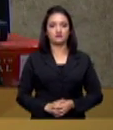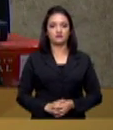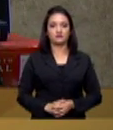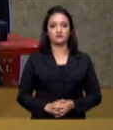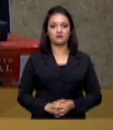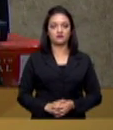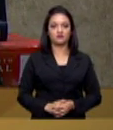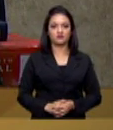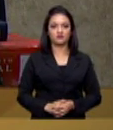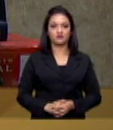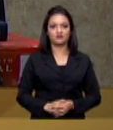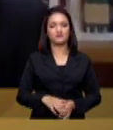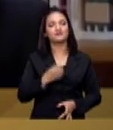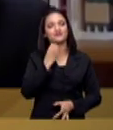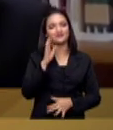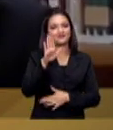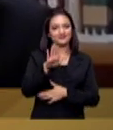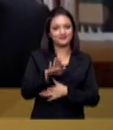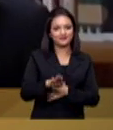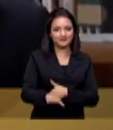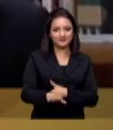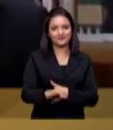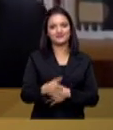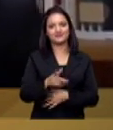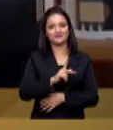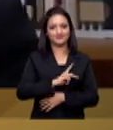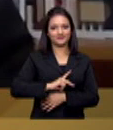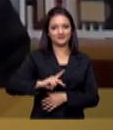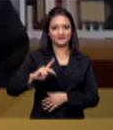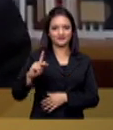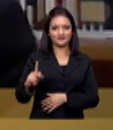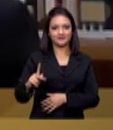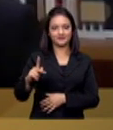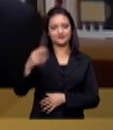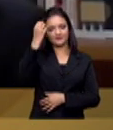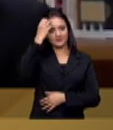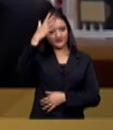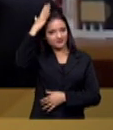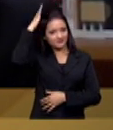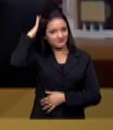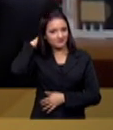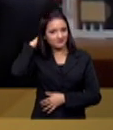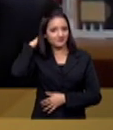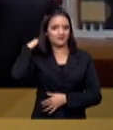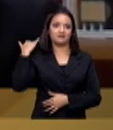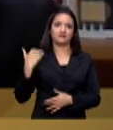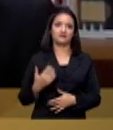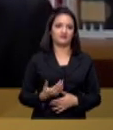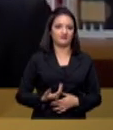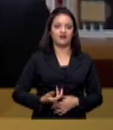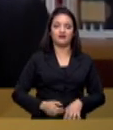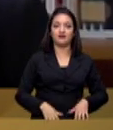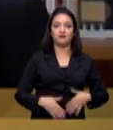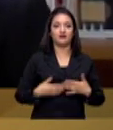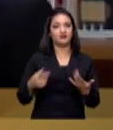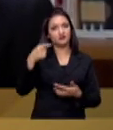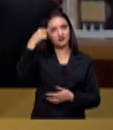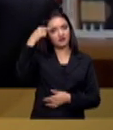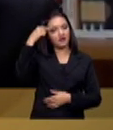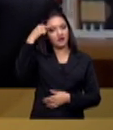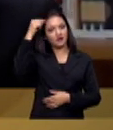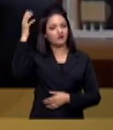Boa tarde, presidente, ministro Luiz Fux, boa tarde, ministras Carmen Lúcia, Rosa Weber, prezados